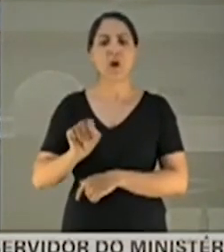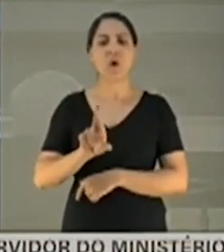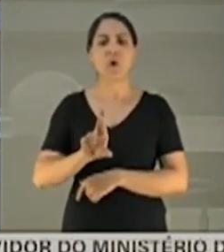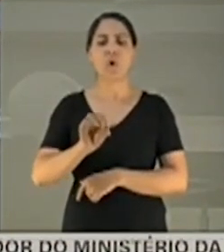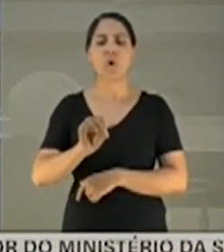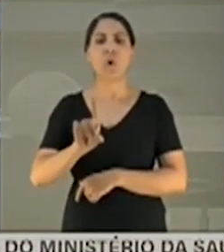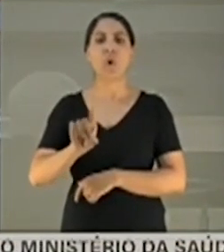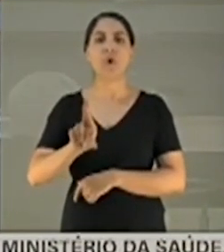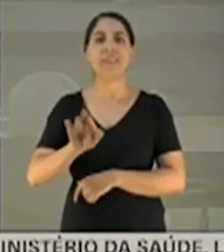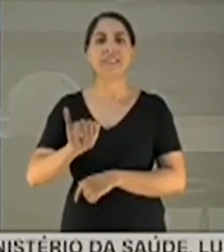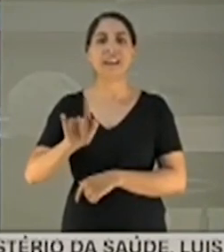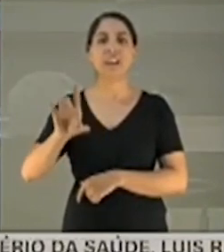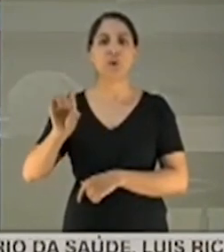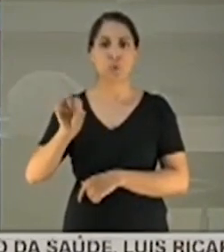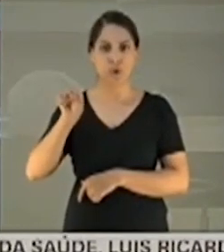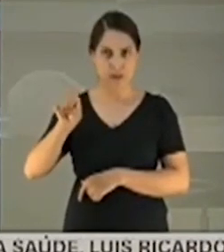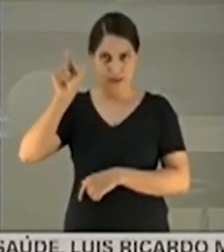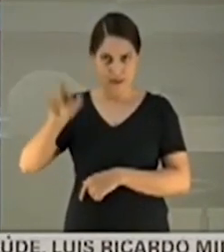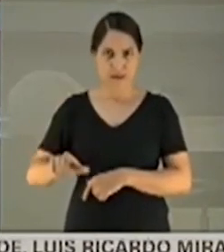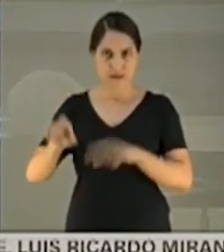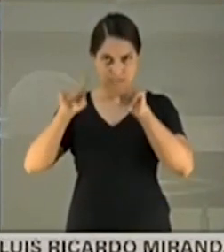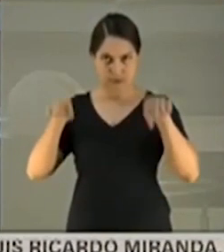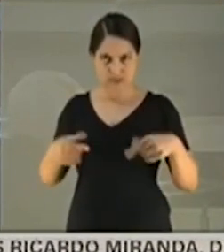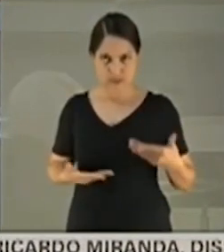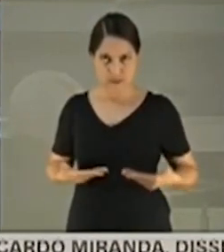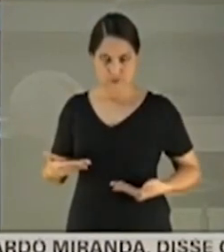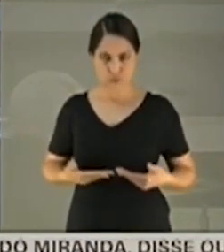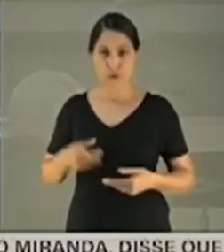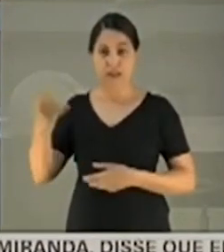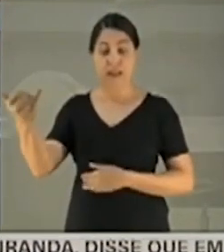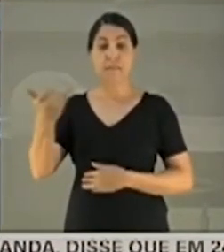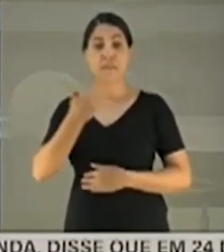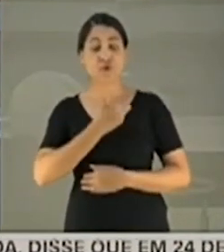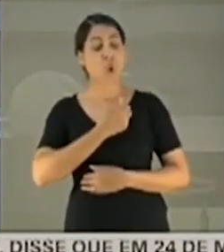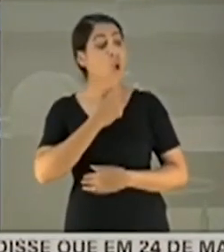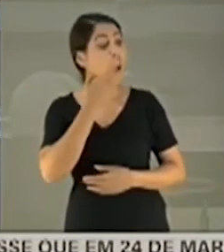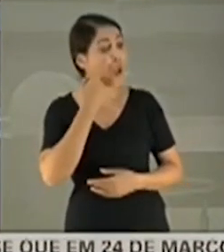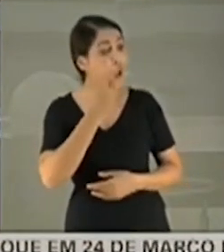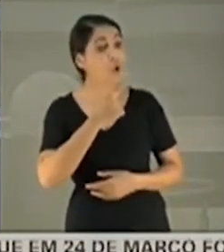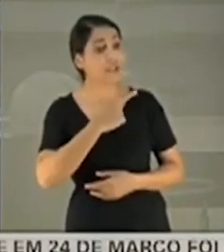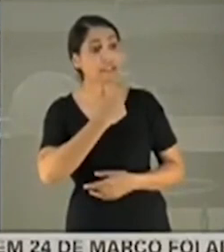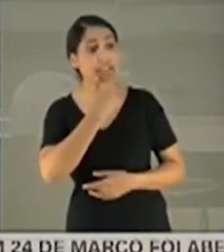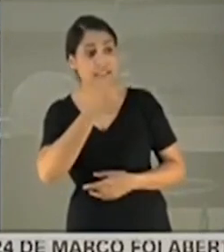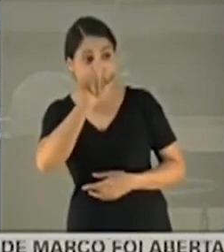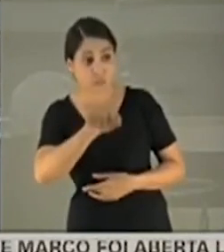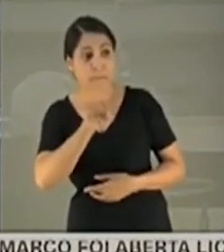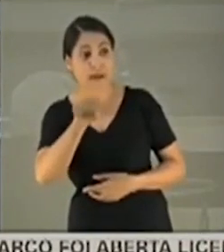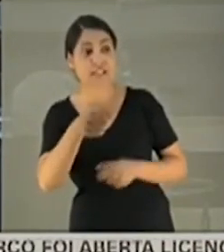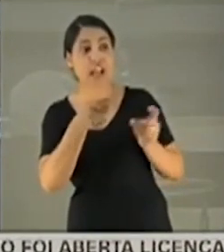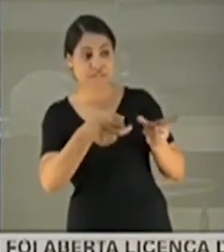me disse que tinha um rapaz que vendia vacina e que esse rapaz disse